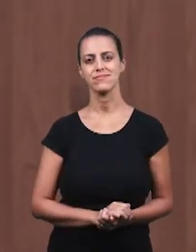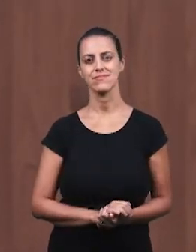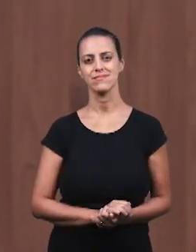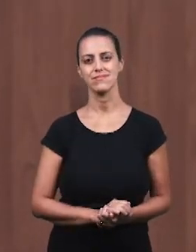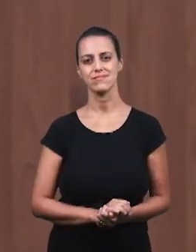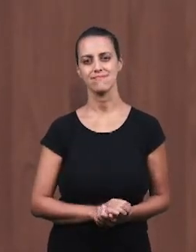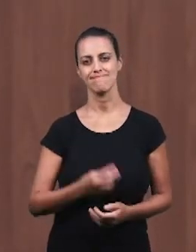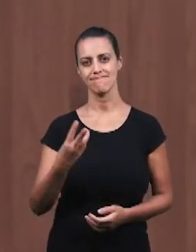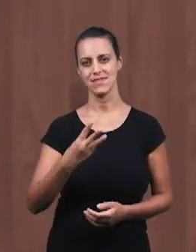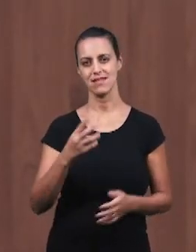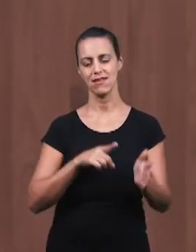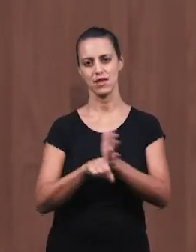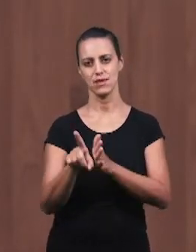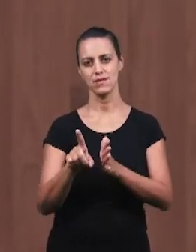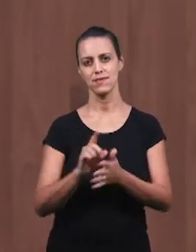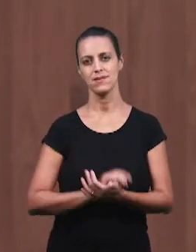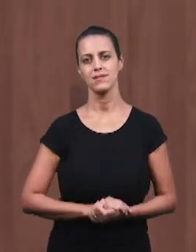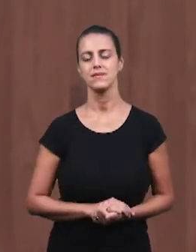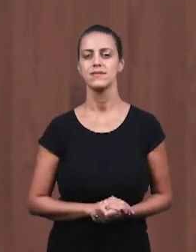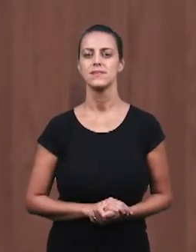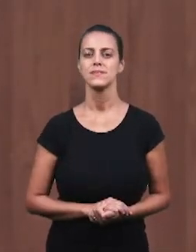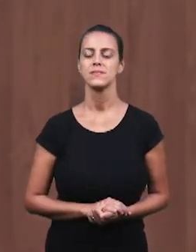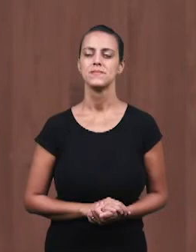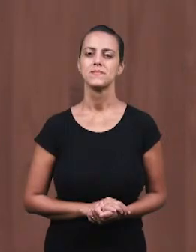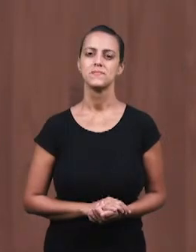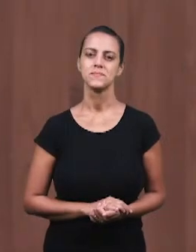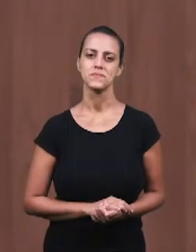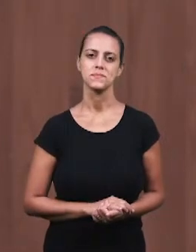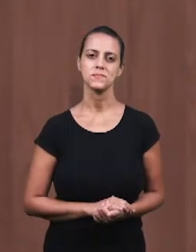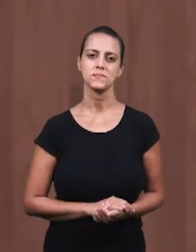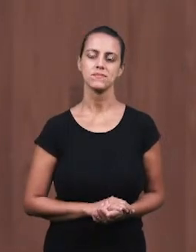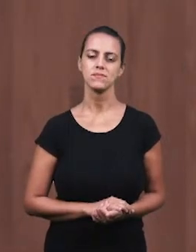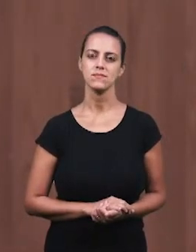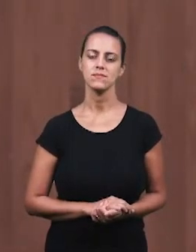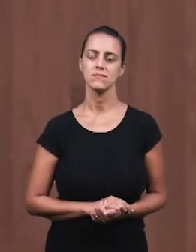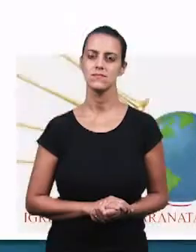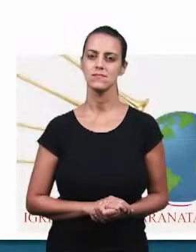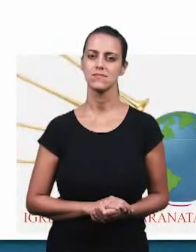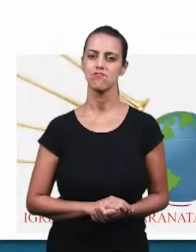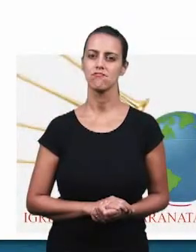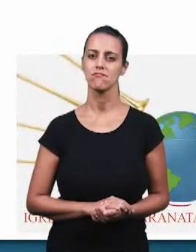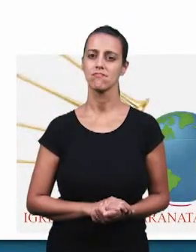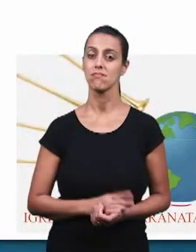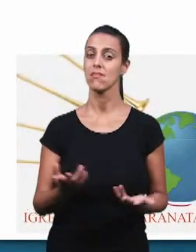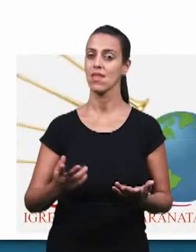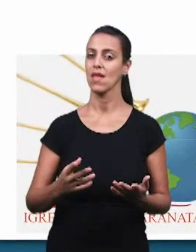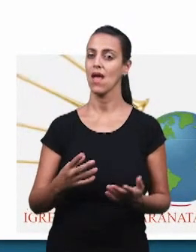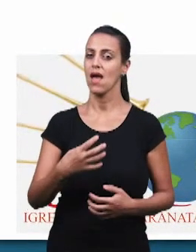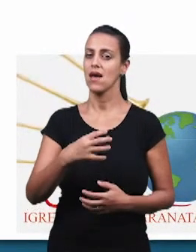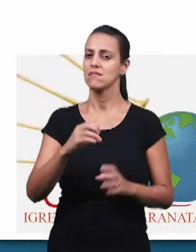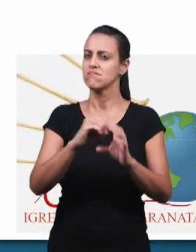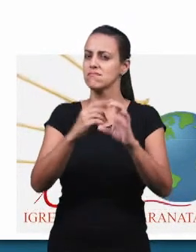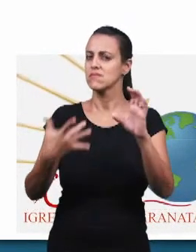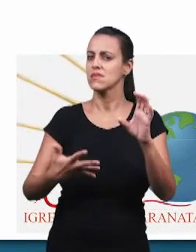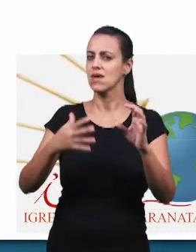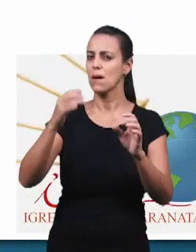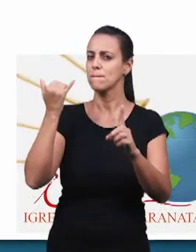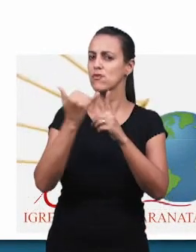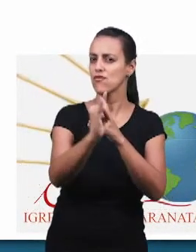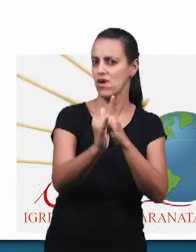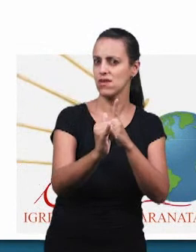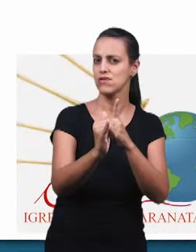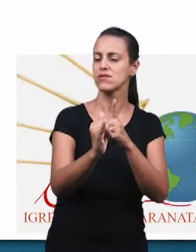com Zaqueu. Vamos então à nossa terceira pergunta. A nossa terceira pergunta diz assim: quanto ao aspecto